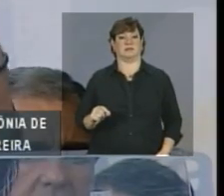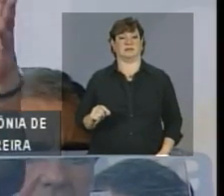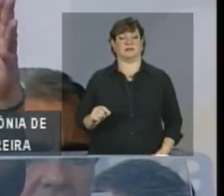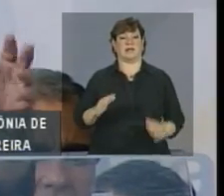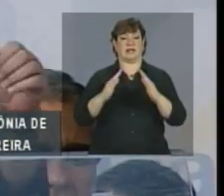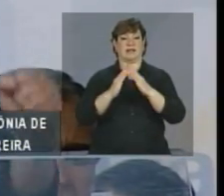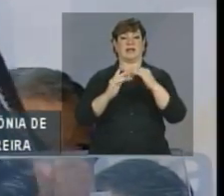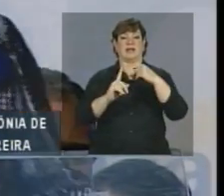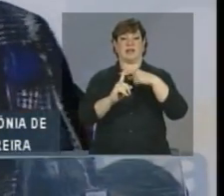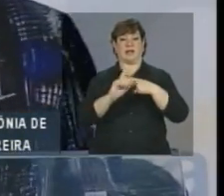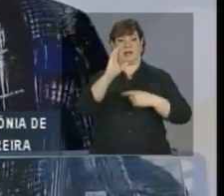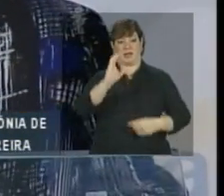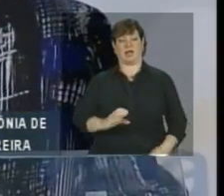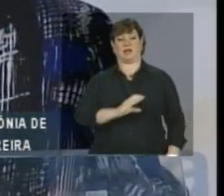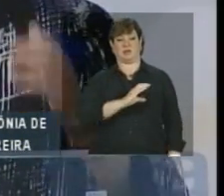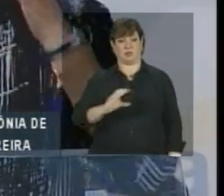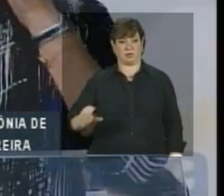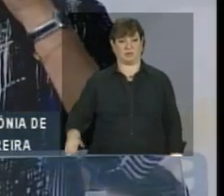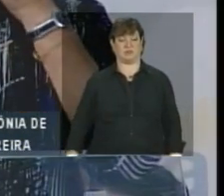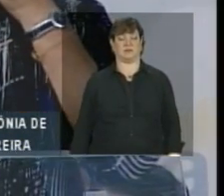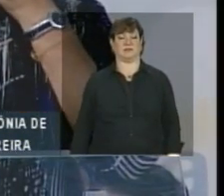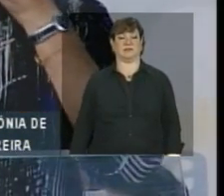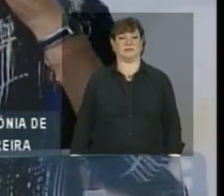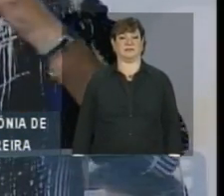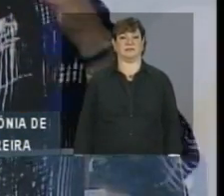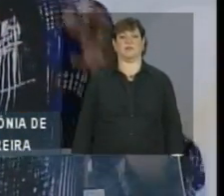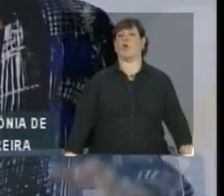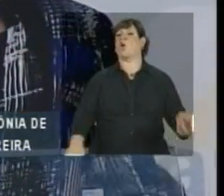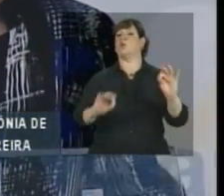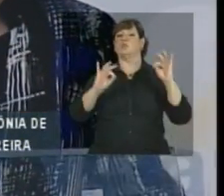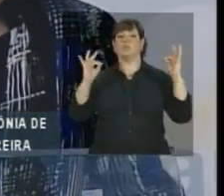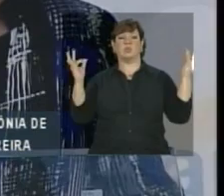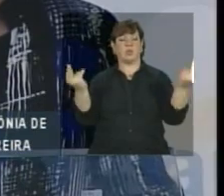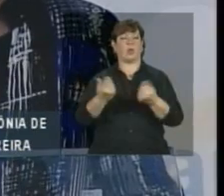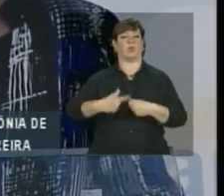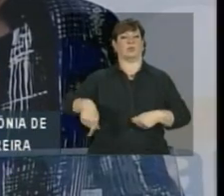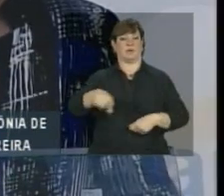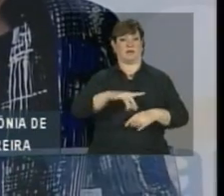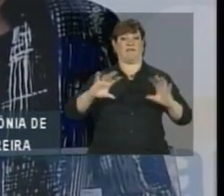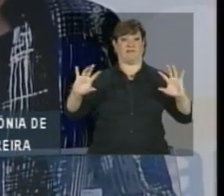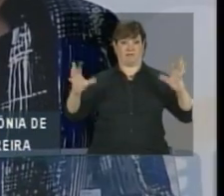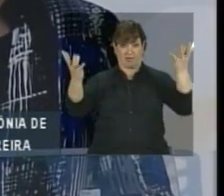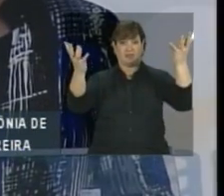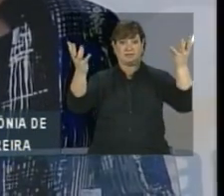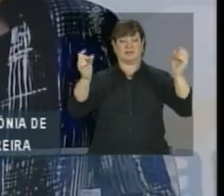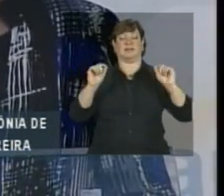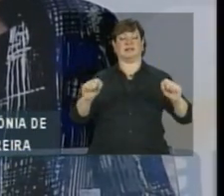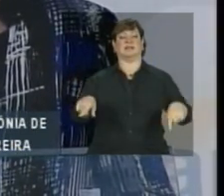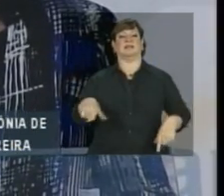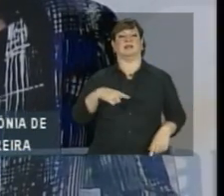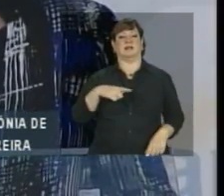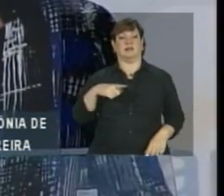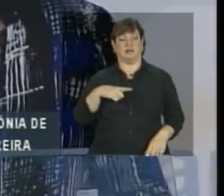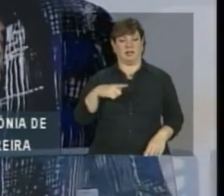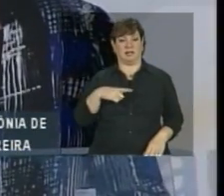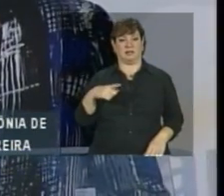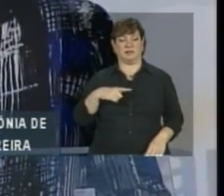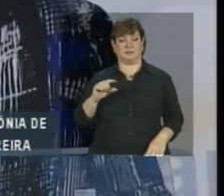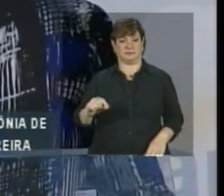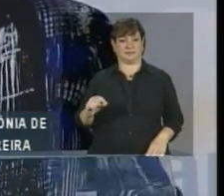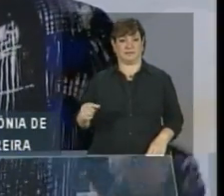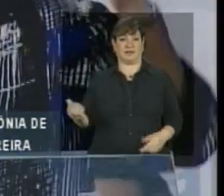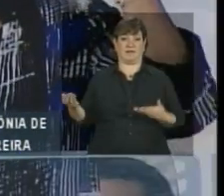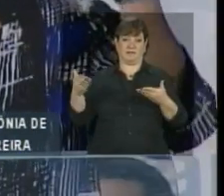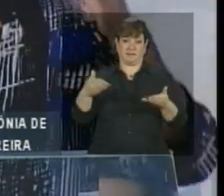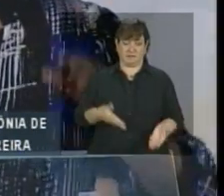da Igreja Católica. Todos esses eventos, eles vêm,